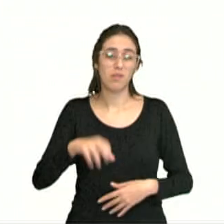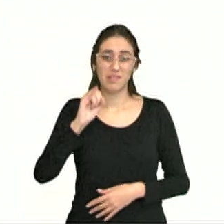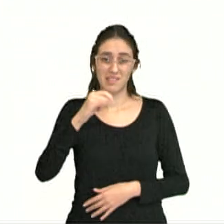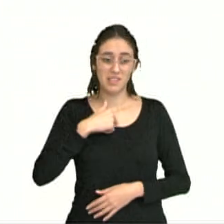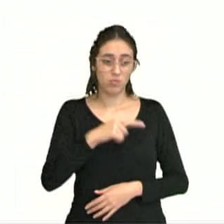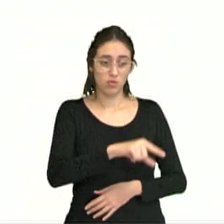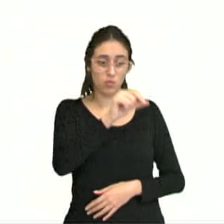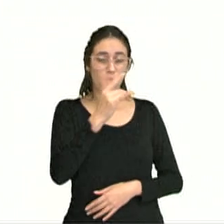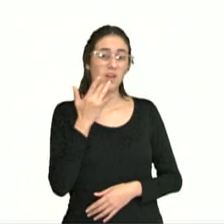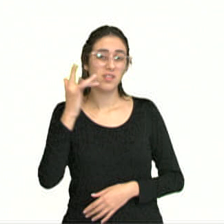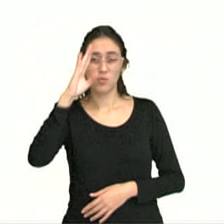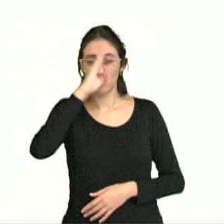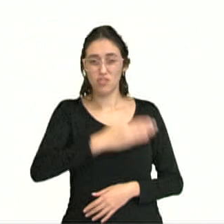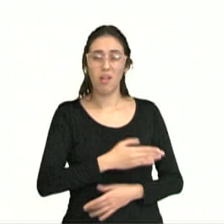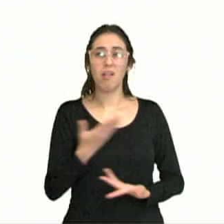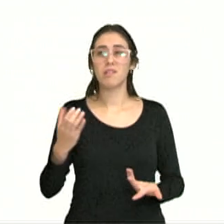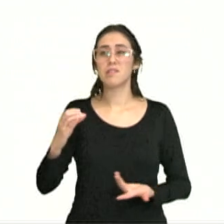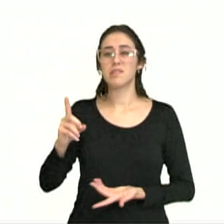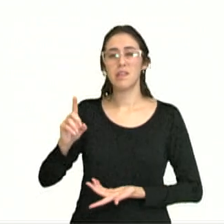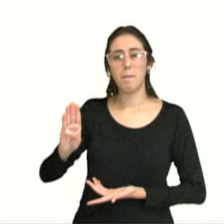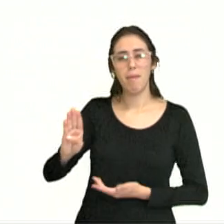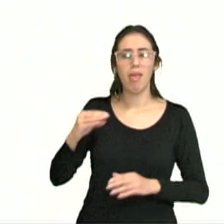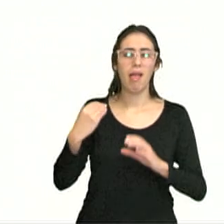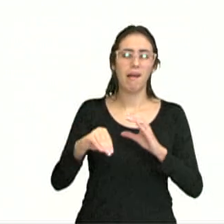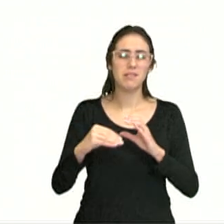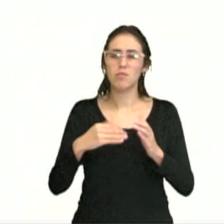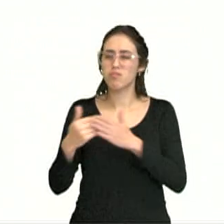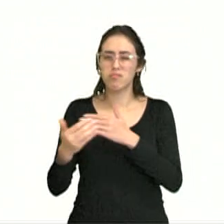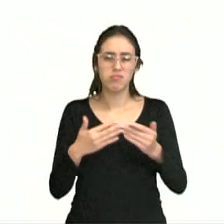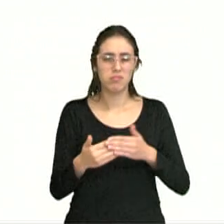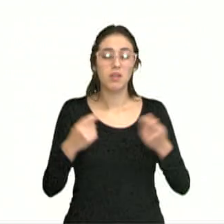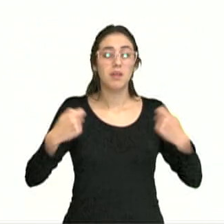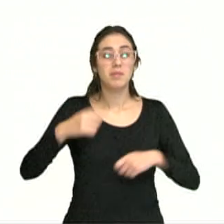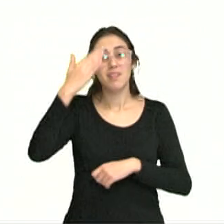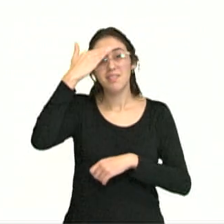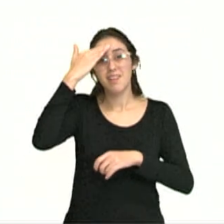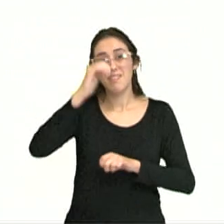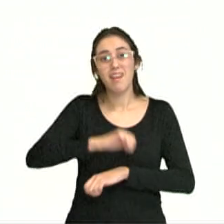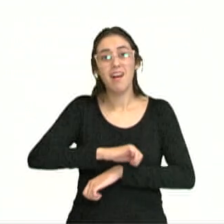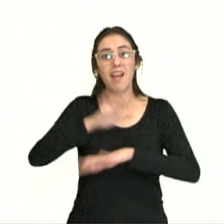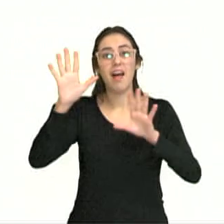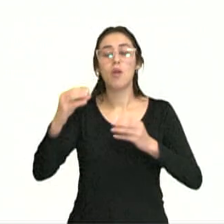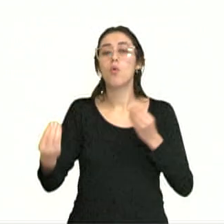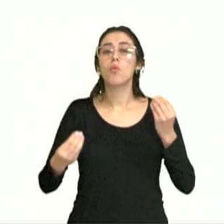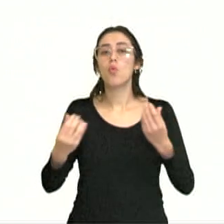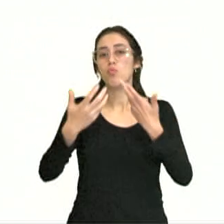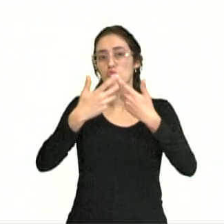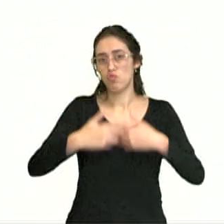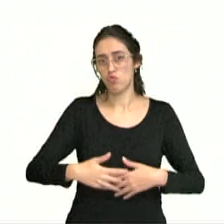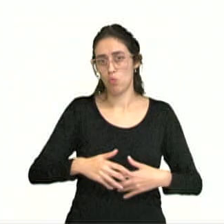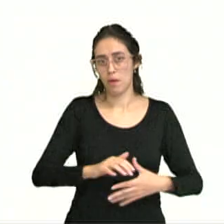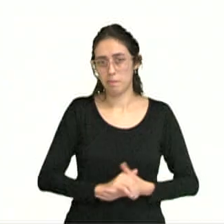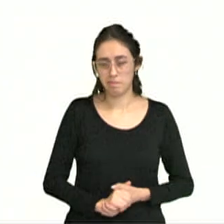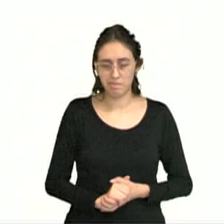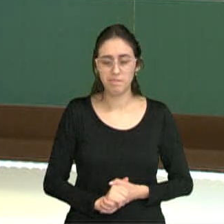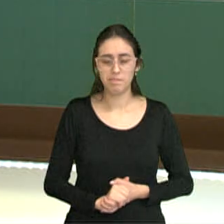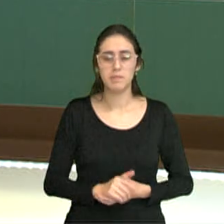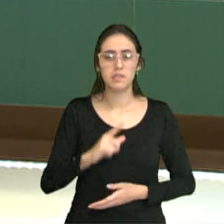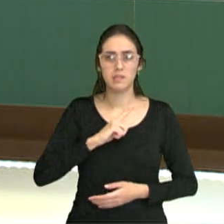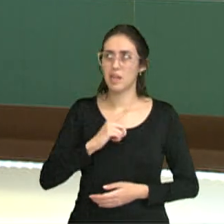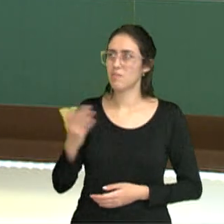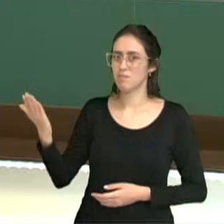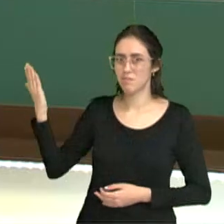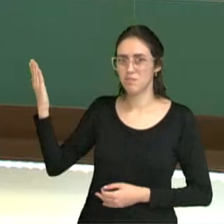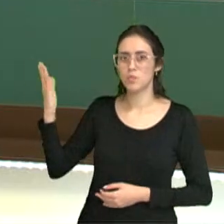Tesouro Direto, CDB, ações, a gente tem que entender muito bem como é que cada uma delas funciona. Por meio desse